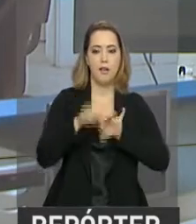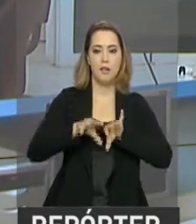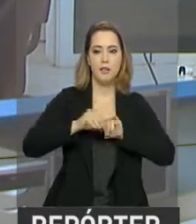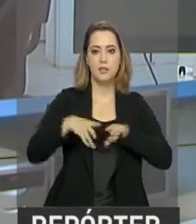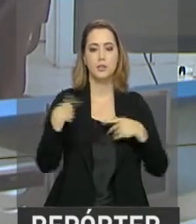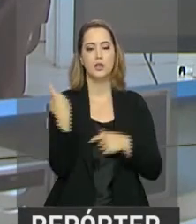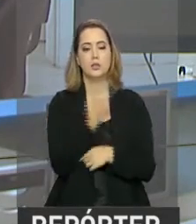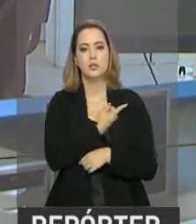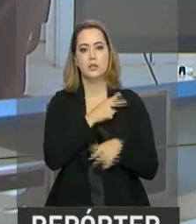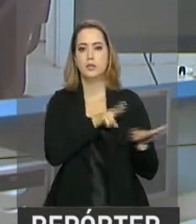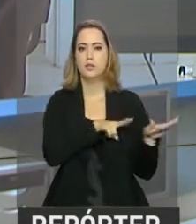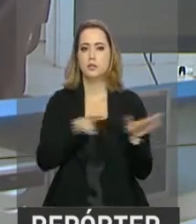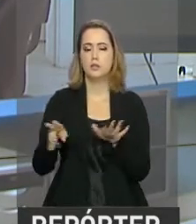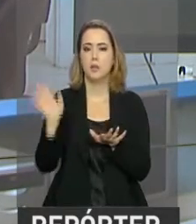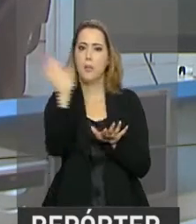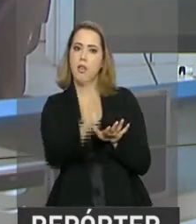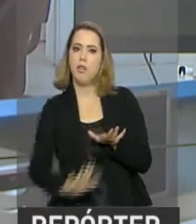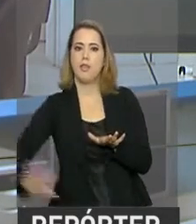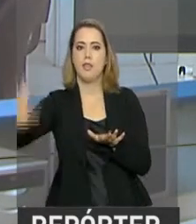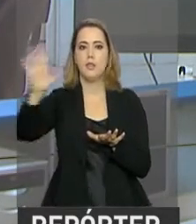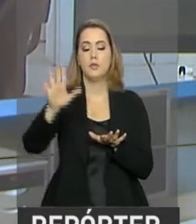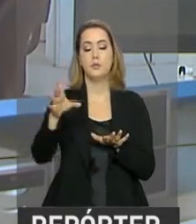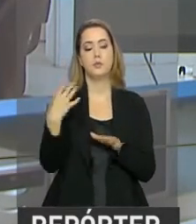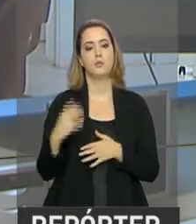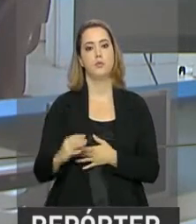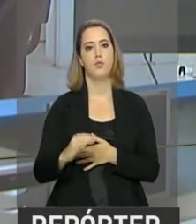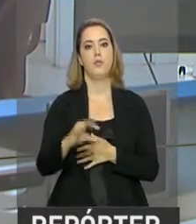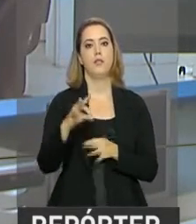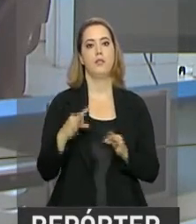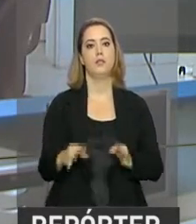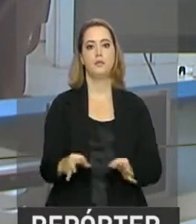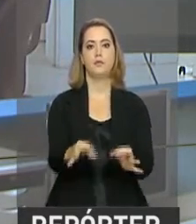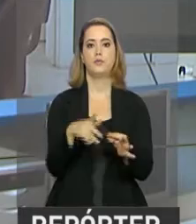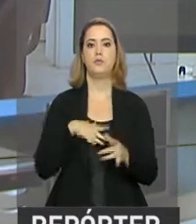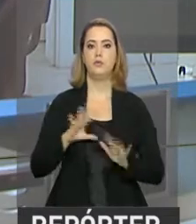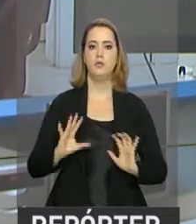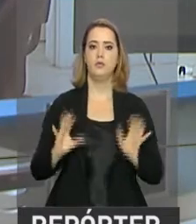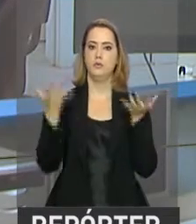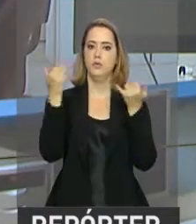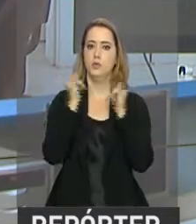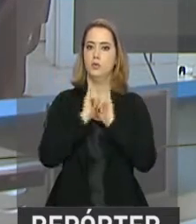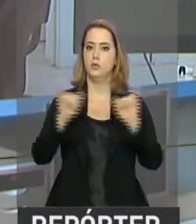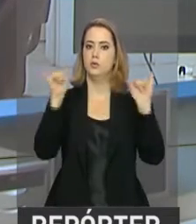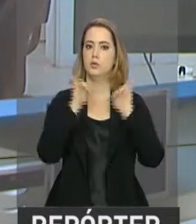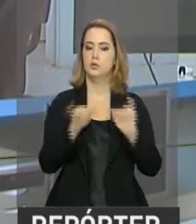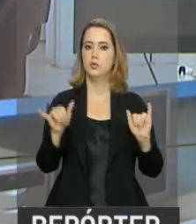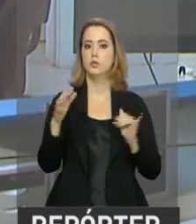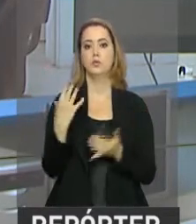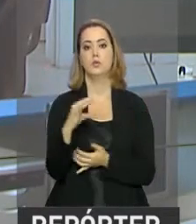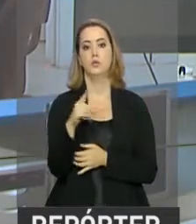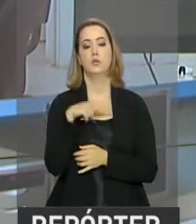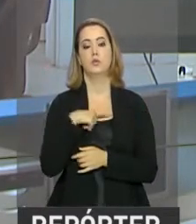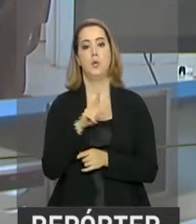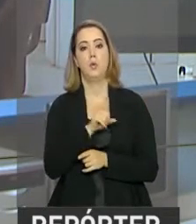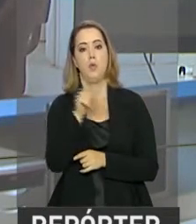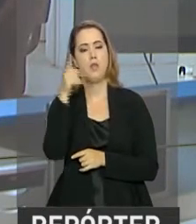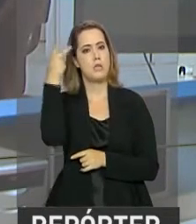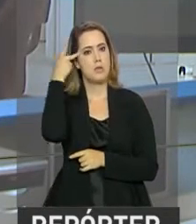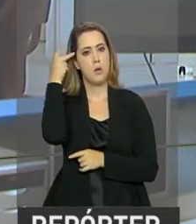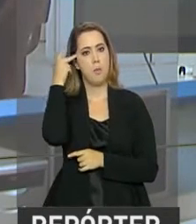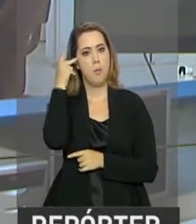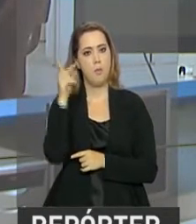nacional de ciência e tecnologia em todo o país em eventos de divulgação e educação científica no instituto butantan em são paulo